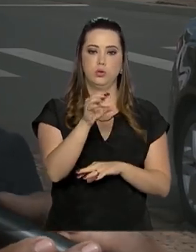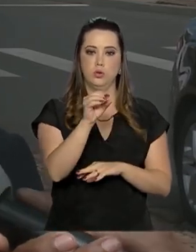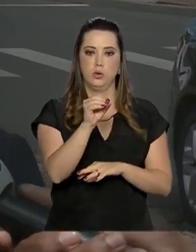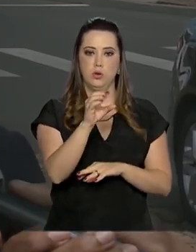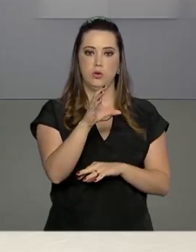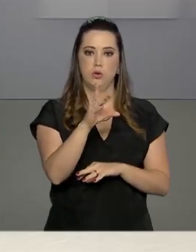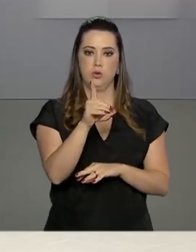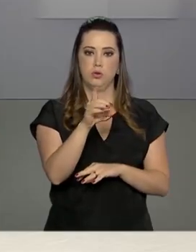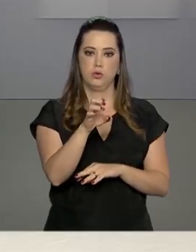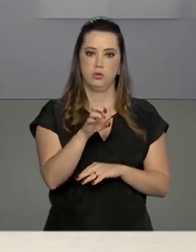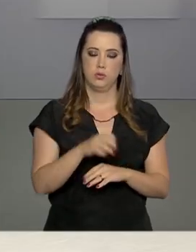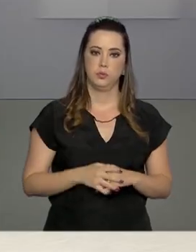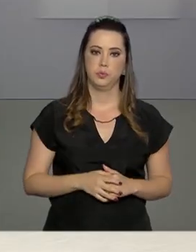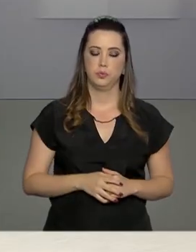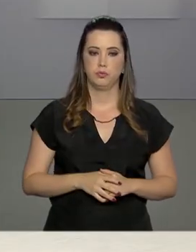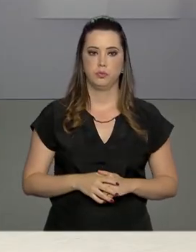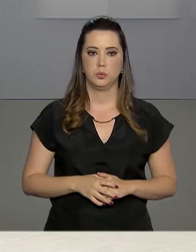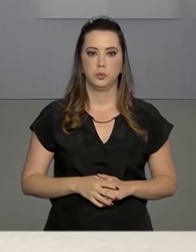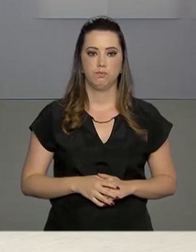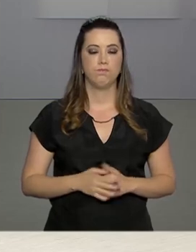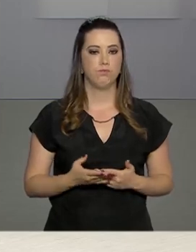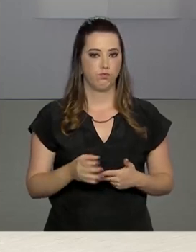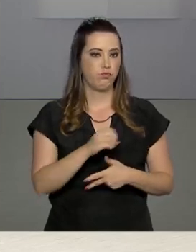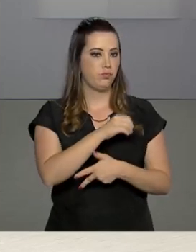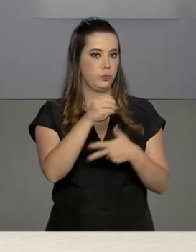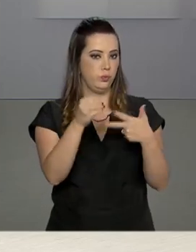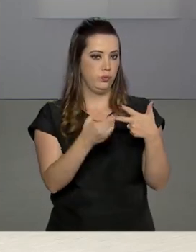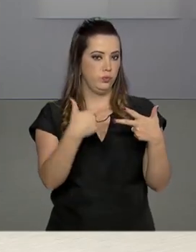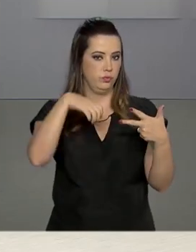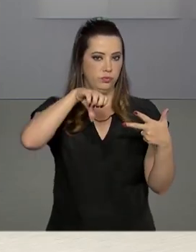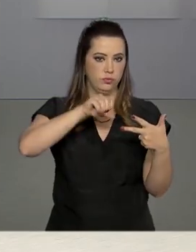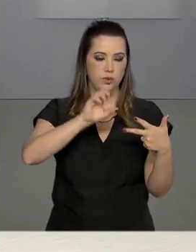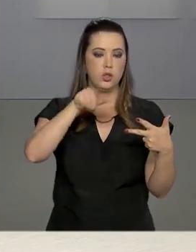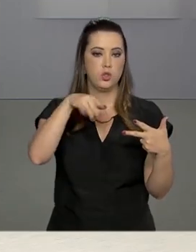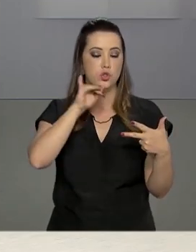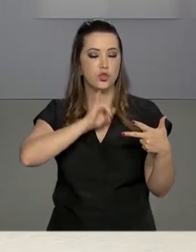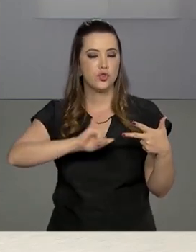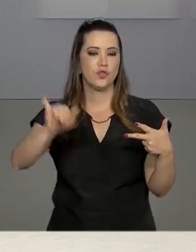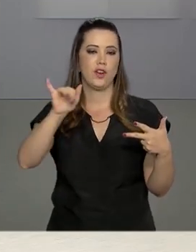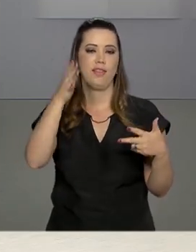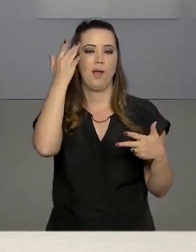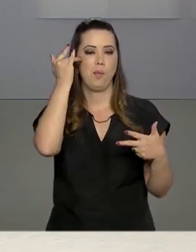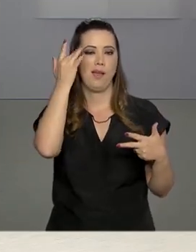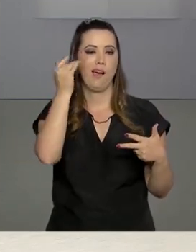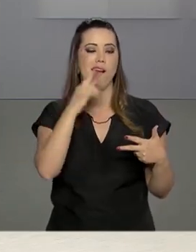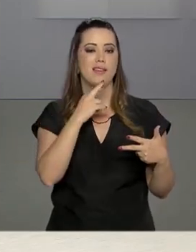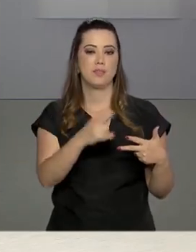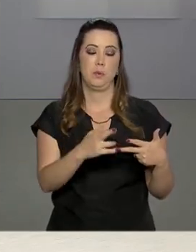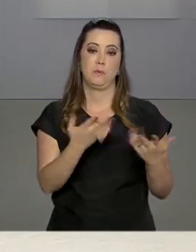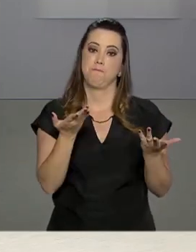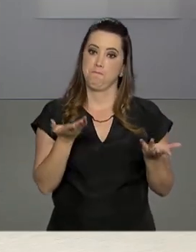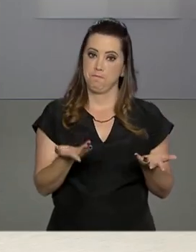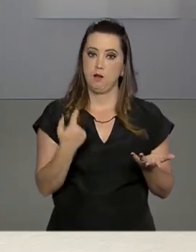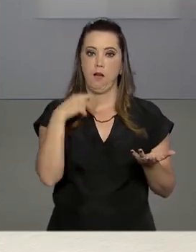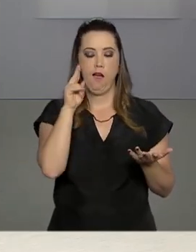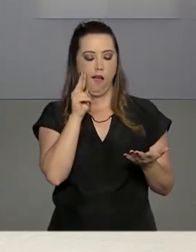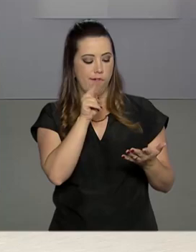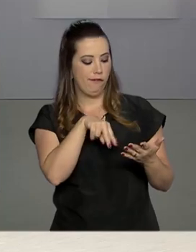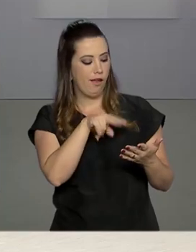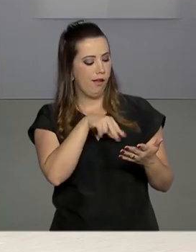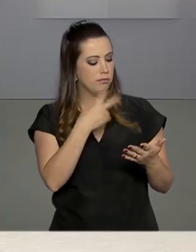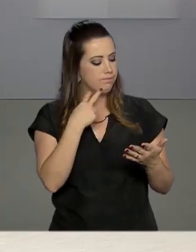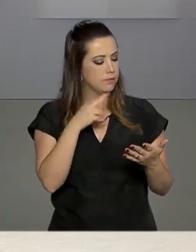ucd o resultado do enem em 2019 será divulgado amanhã com o resultado em mãos os